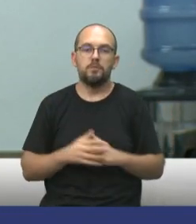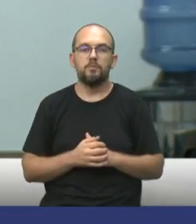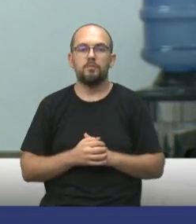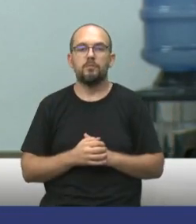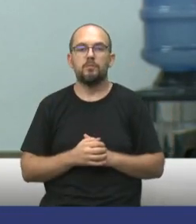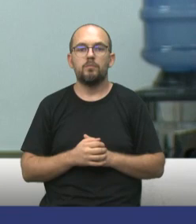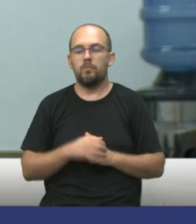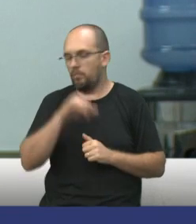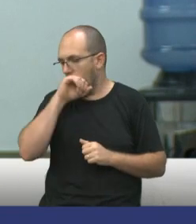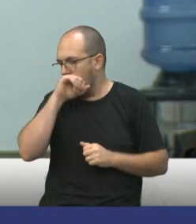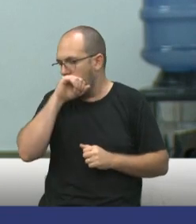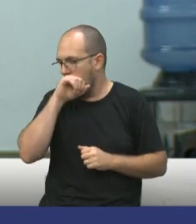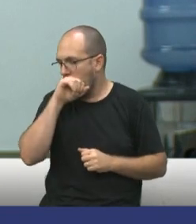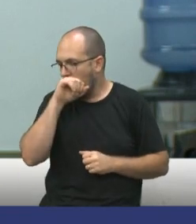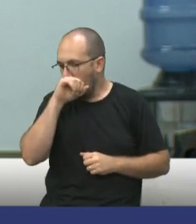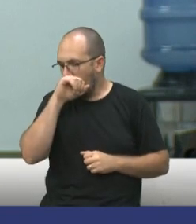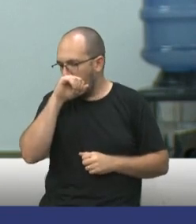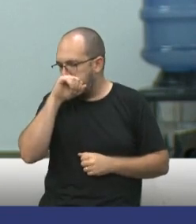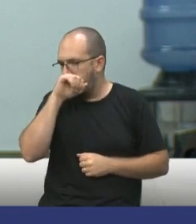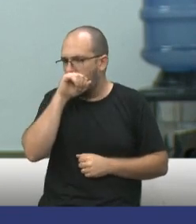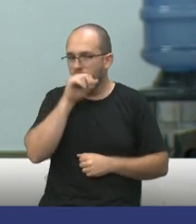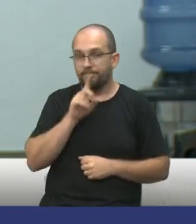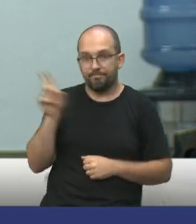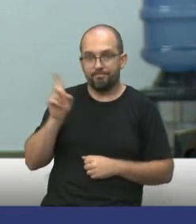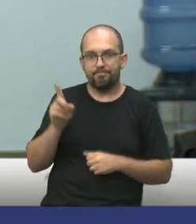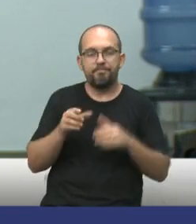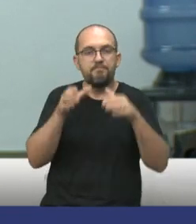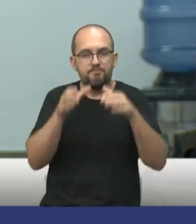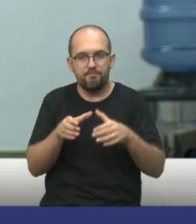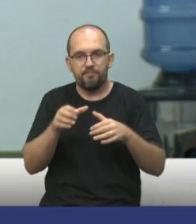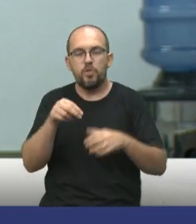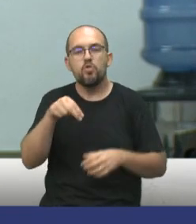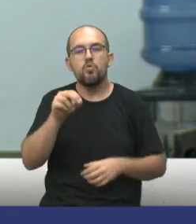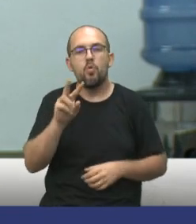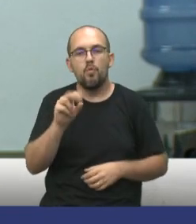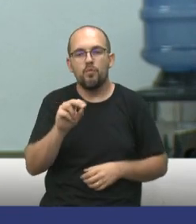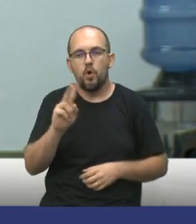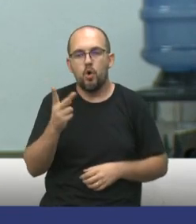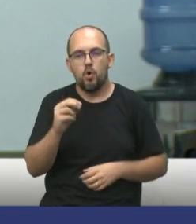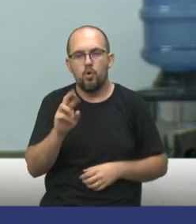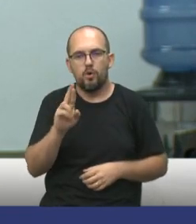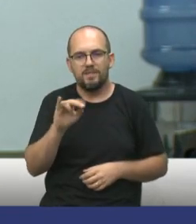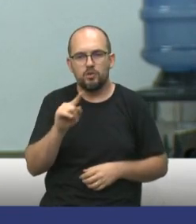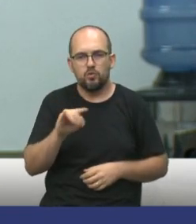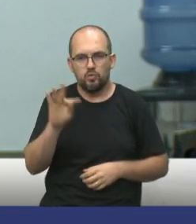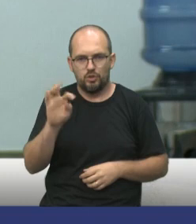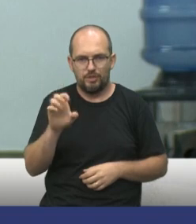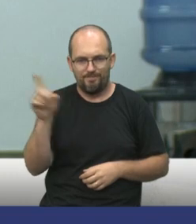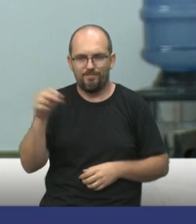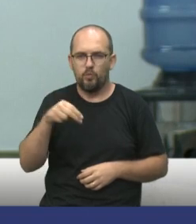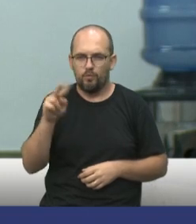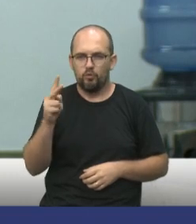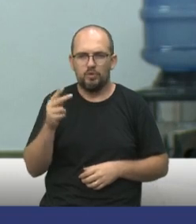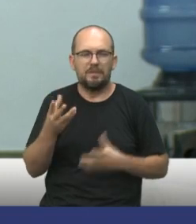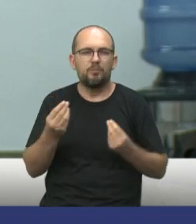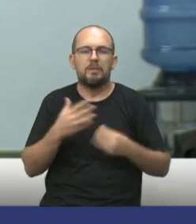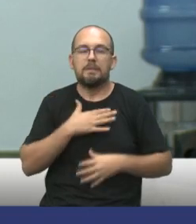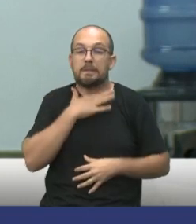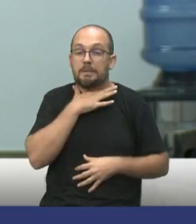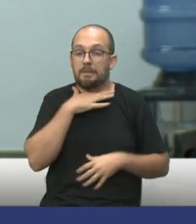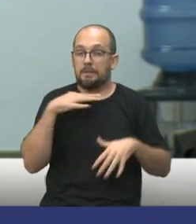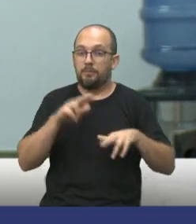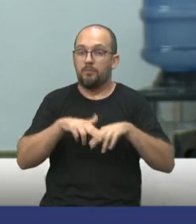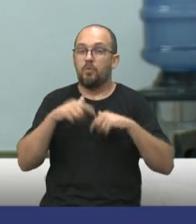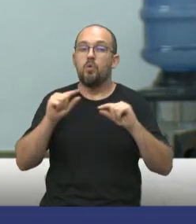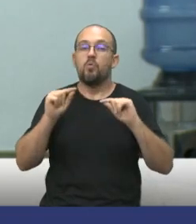E no bairro onde eu moro, Novo Horizonte, nós passamos muito sufoco por causa da chuva, no momento